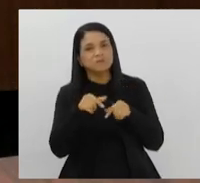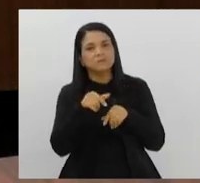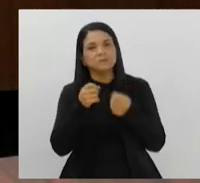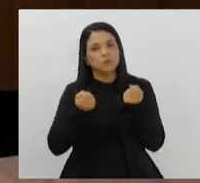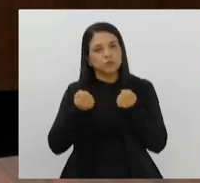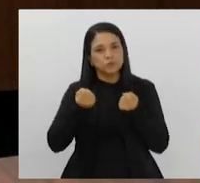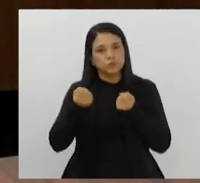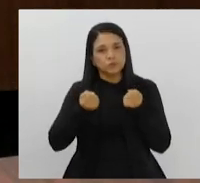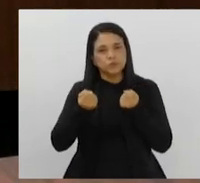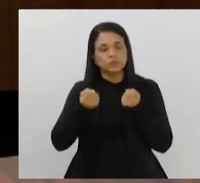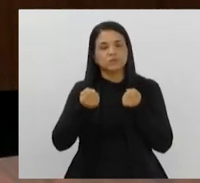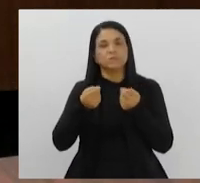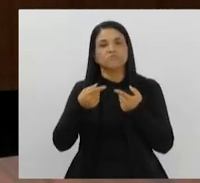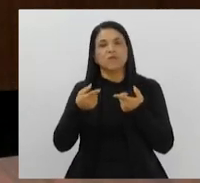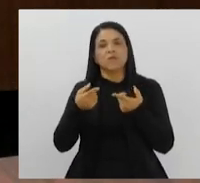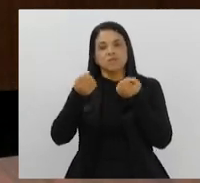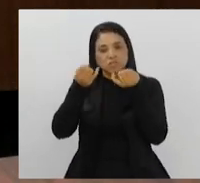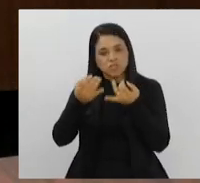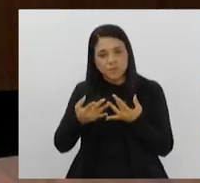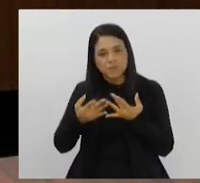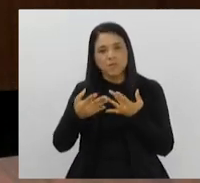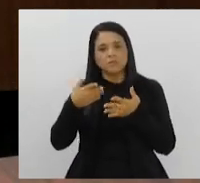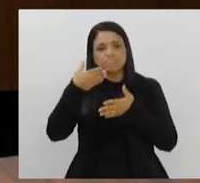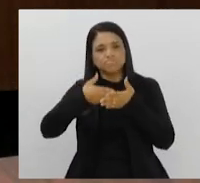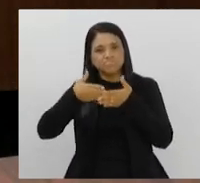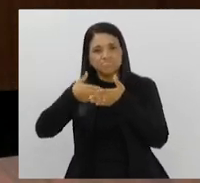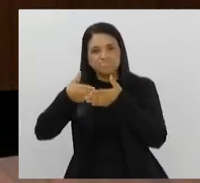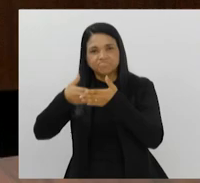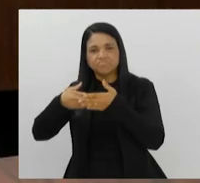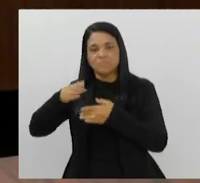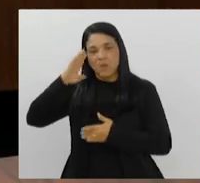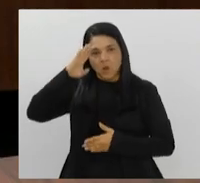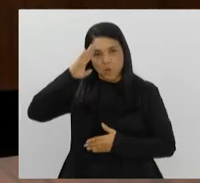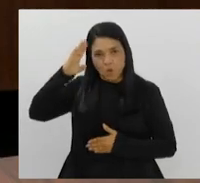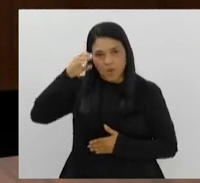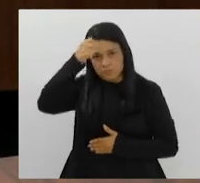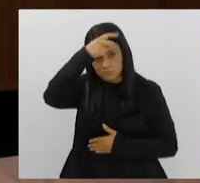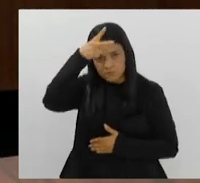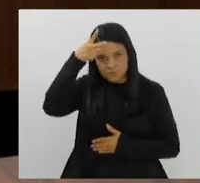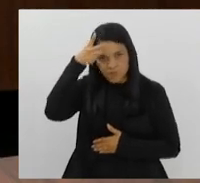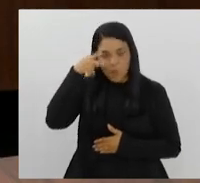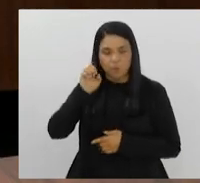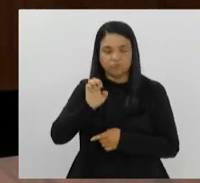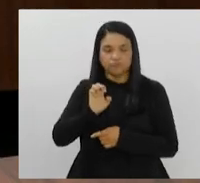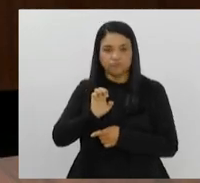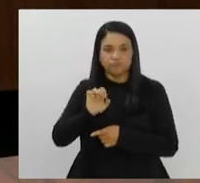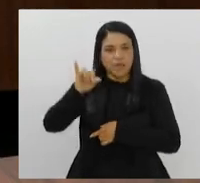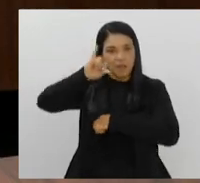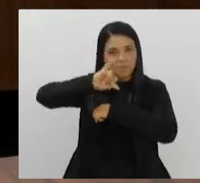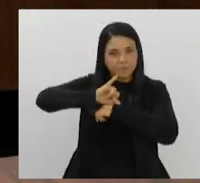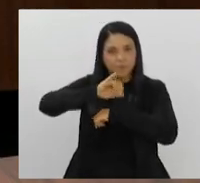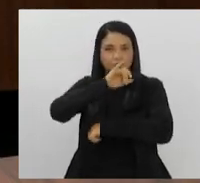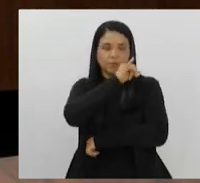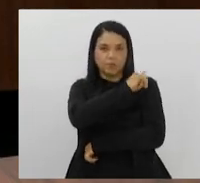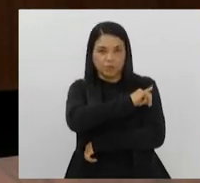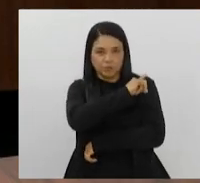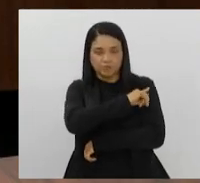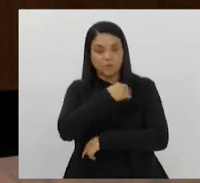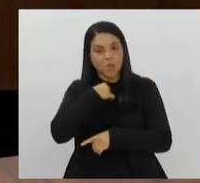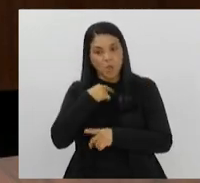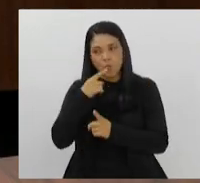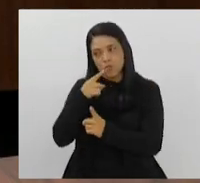da arbitrariedade praticada pela Guarda Municipal na capital do Rio de Janeiro, eis que eu